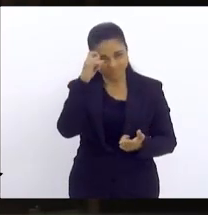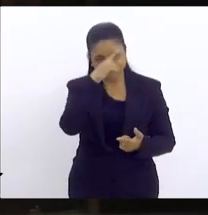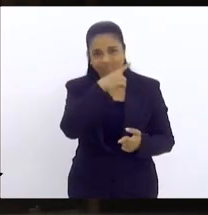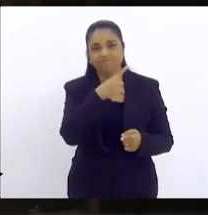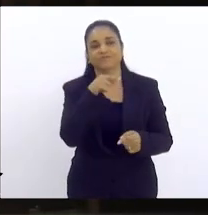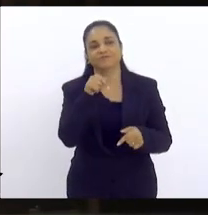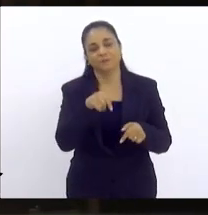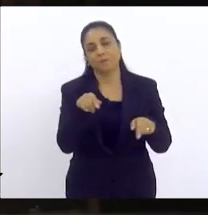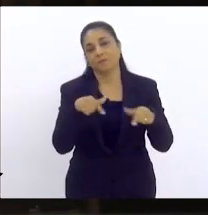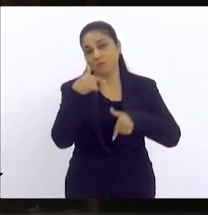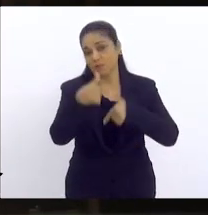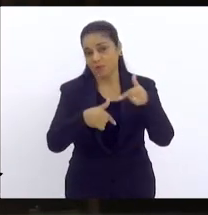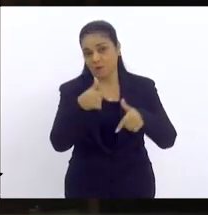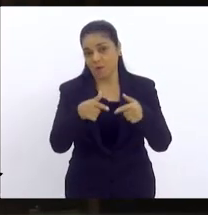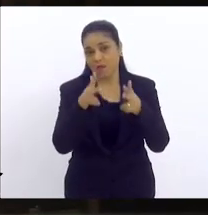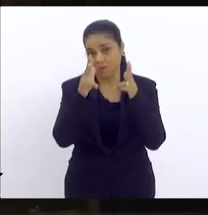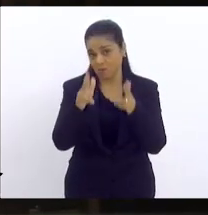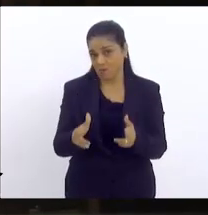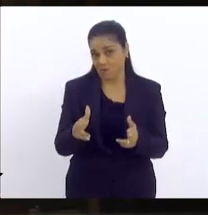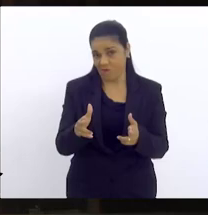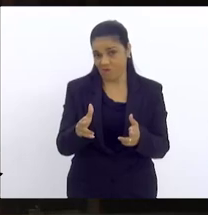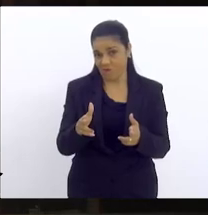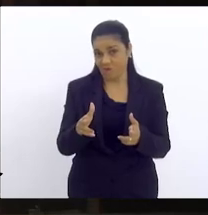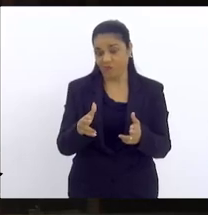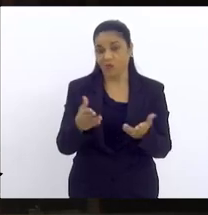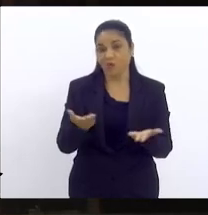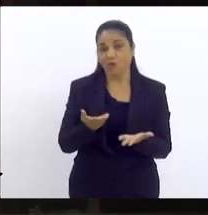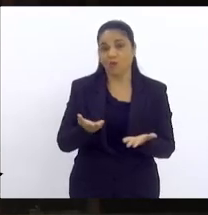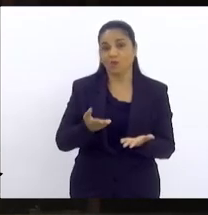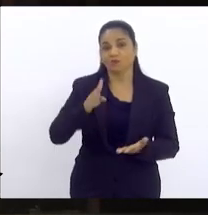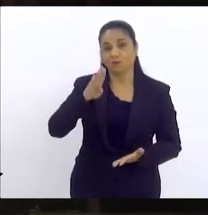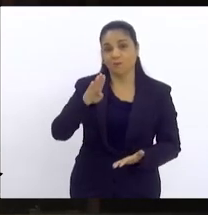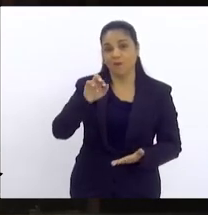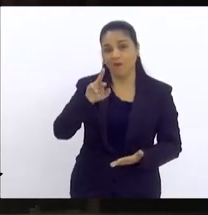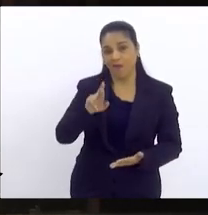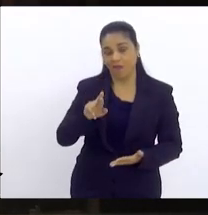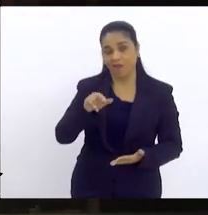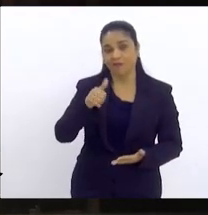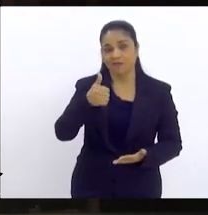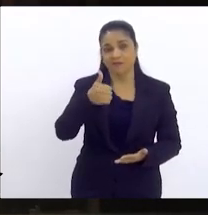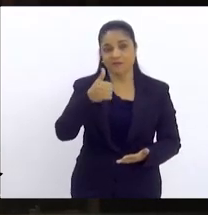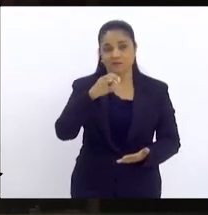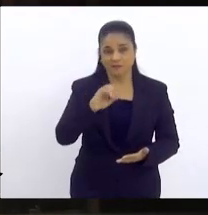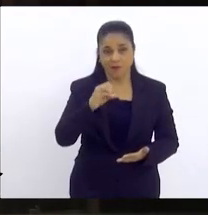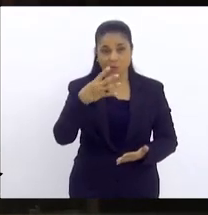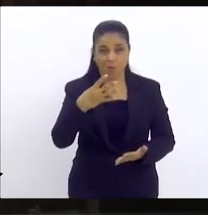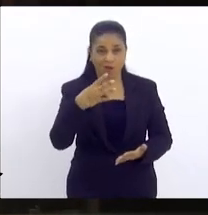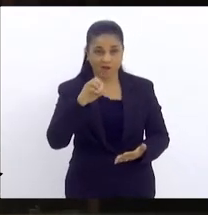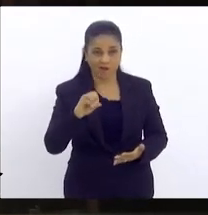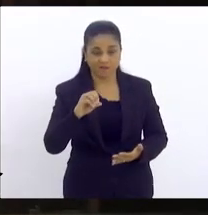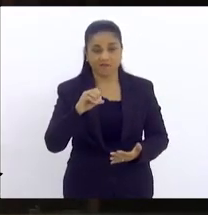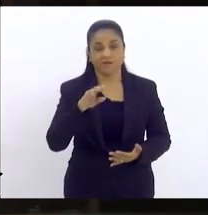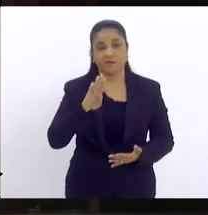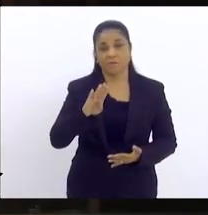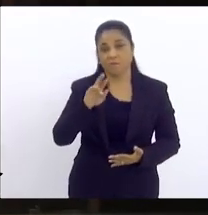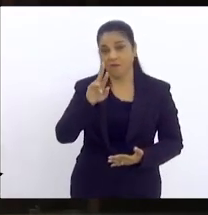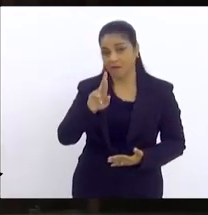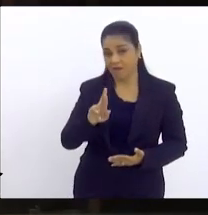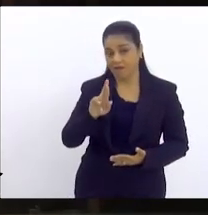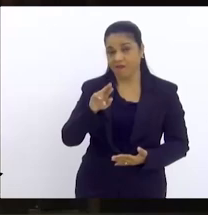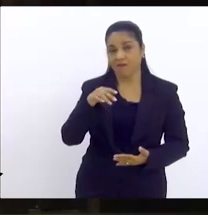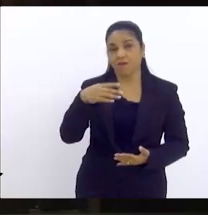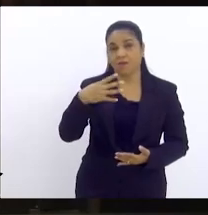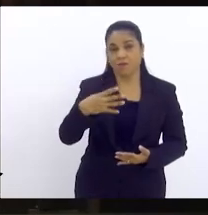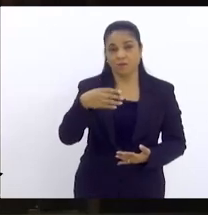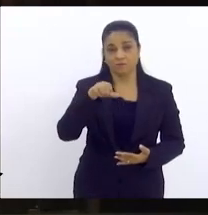trabalho hoje a BR 040 e a br-493 São duas vias